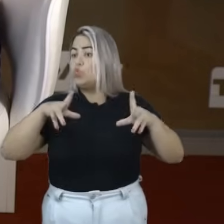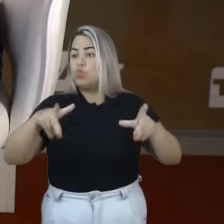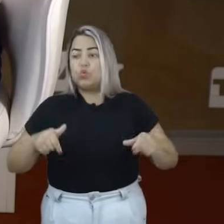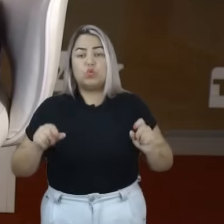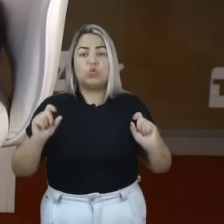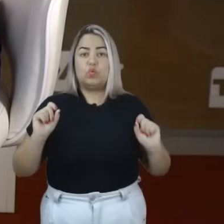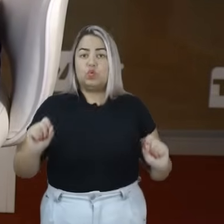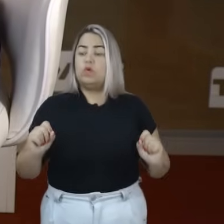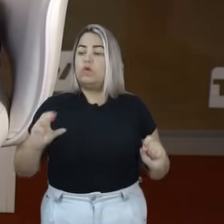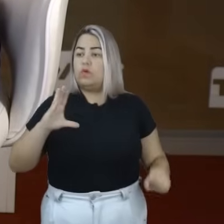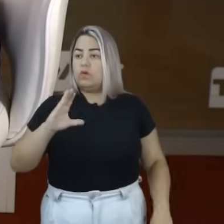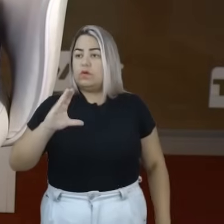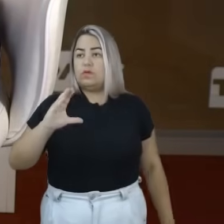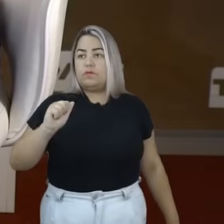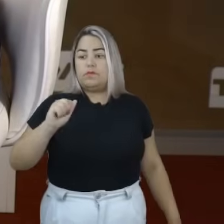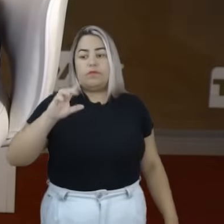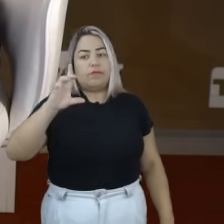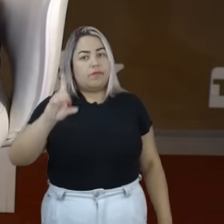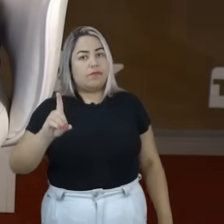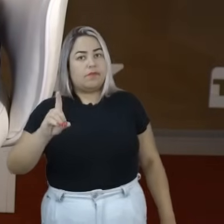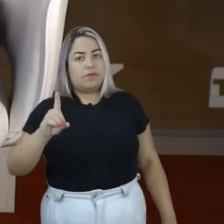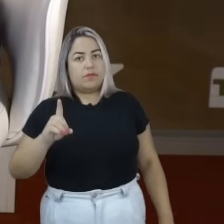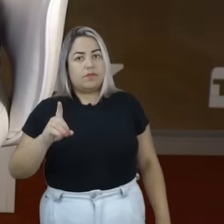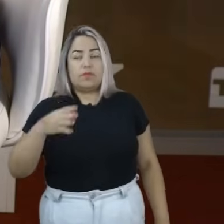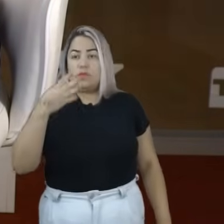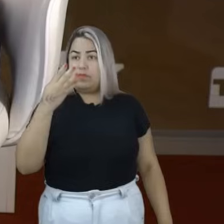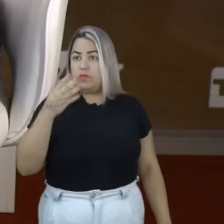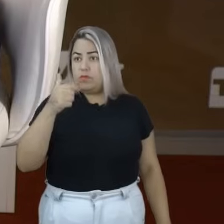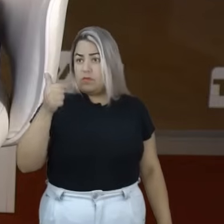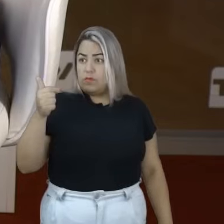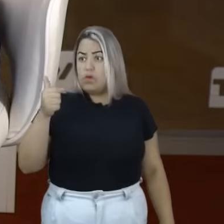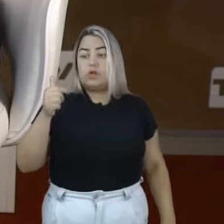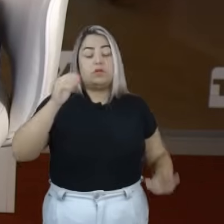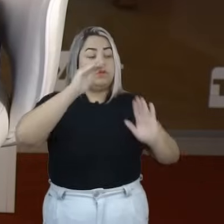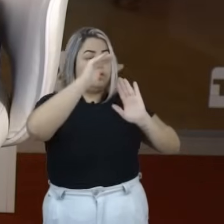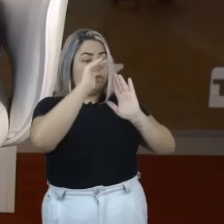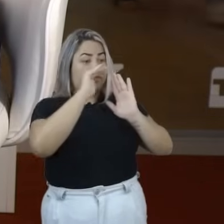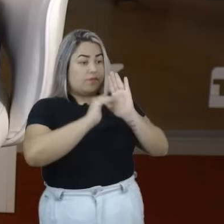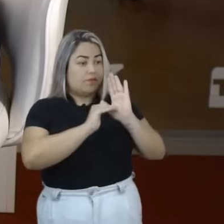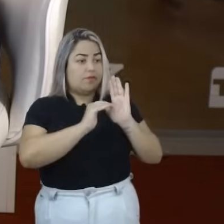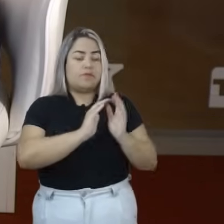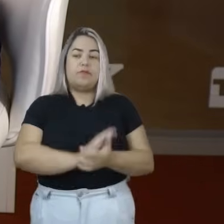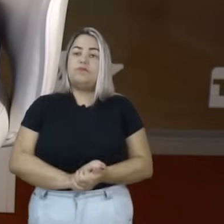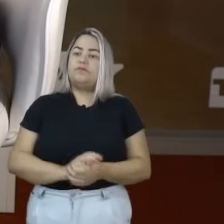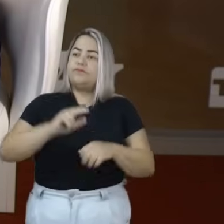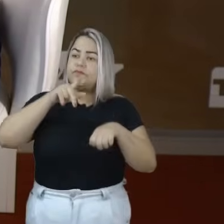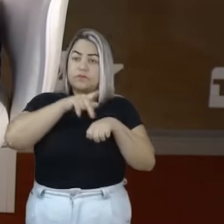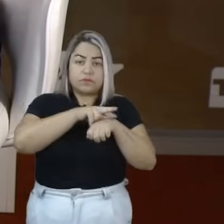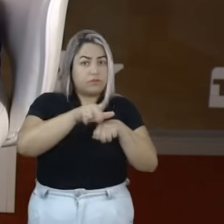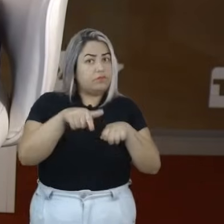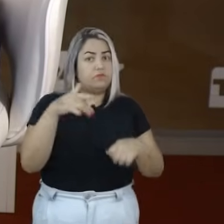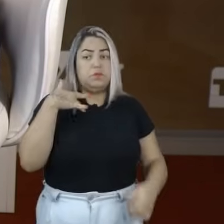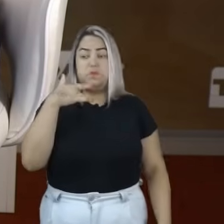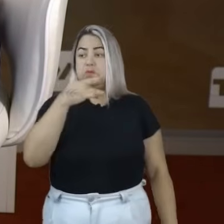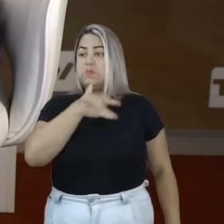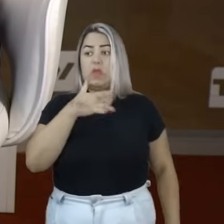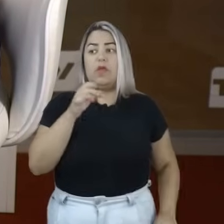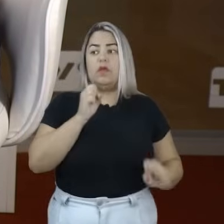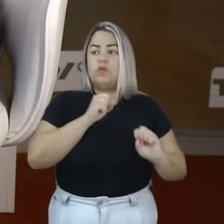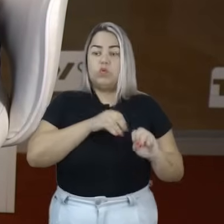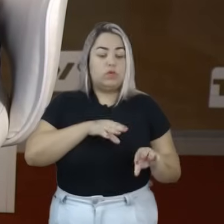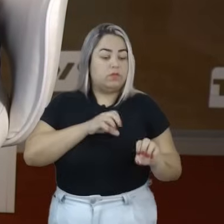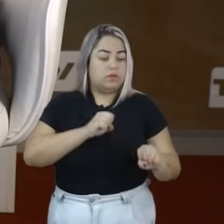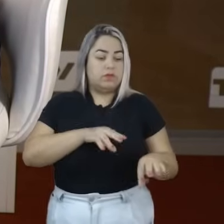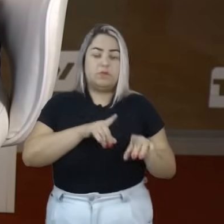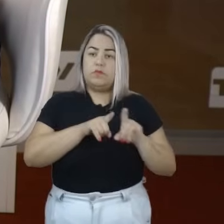o Cadastro Único ele se integra com 42 programas de várias áreas da saúde e da educação, e